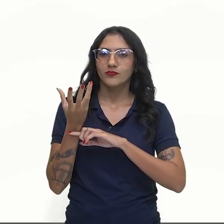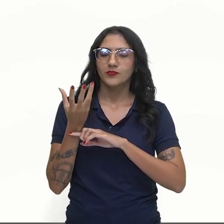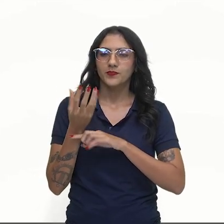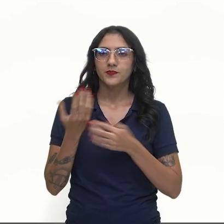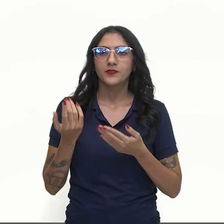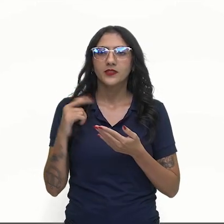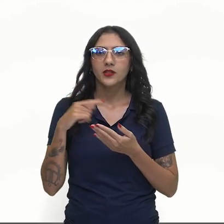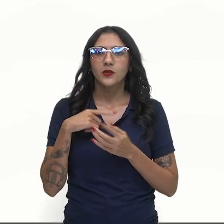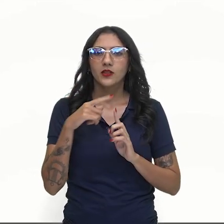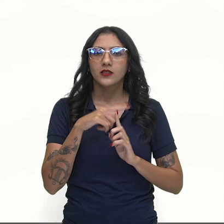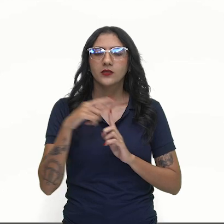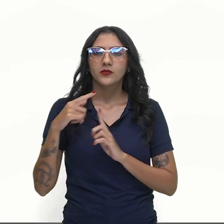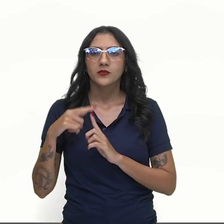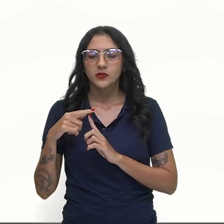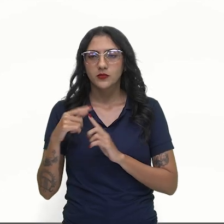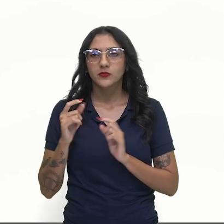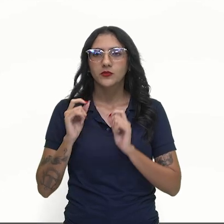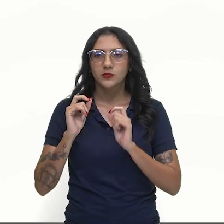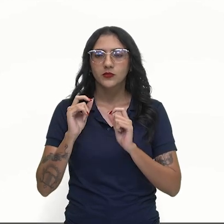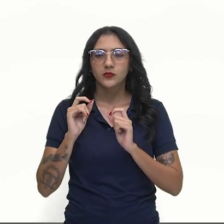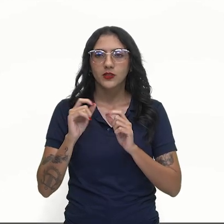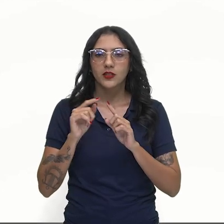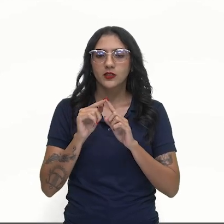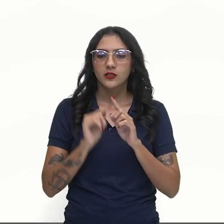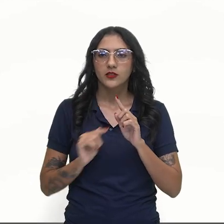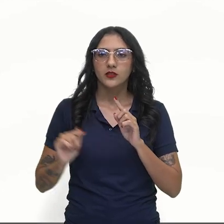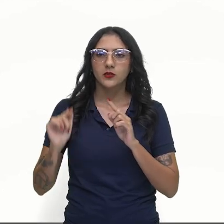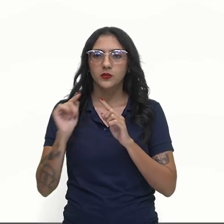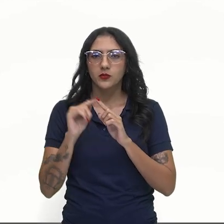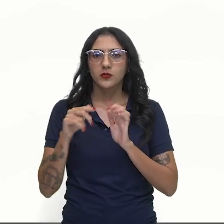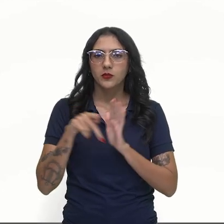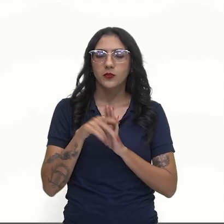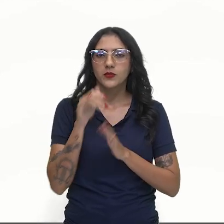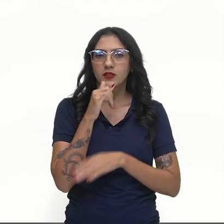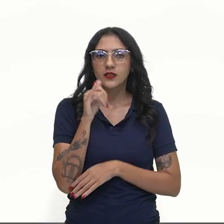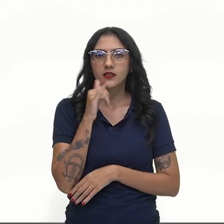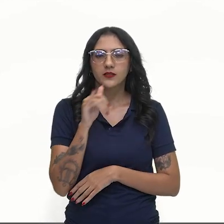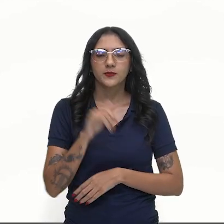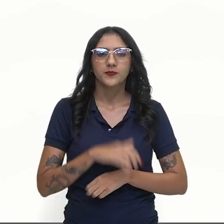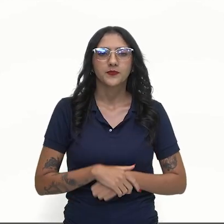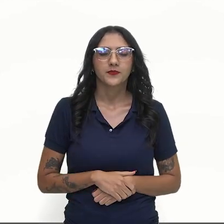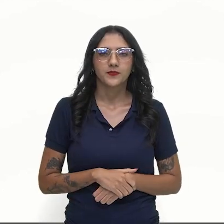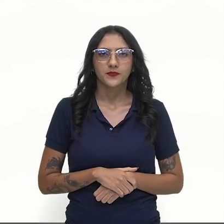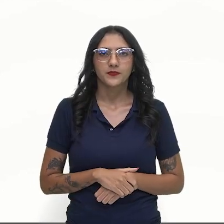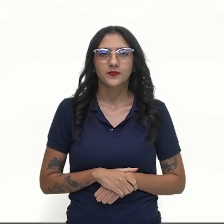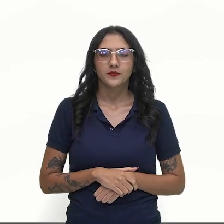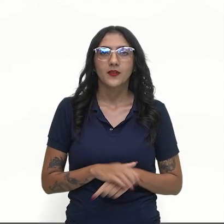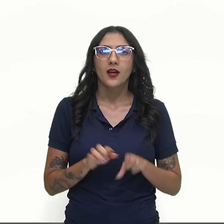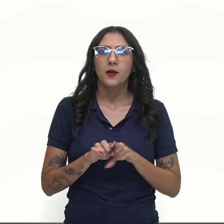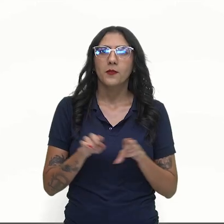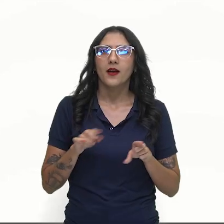esses são os componentes de um circuito elétrico. Claro que também no